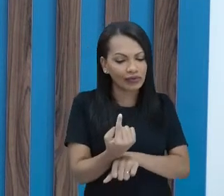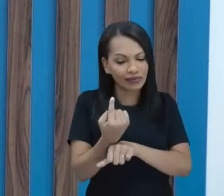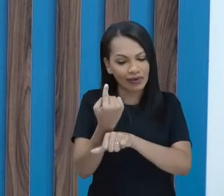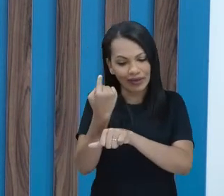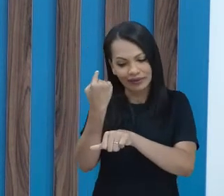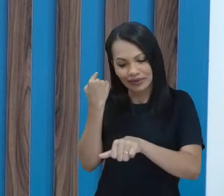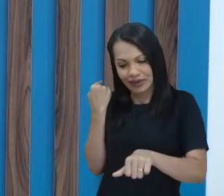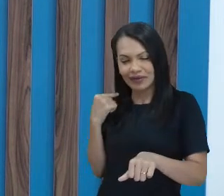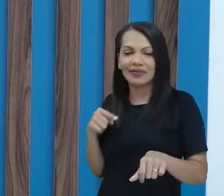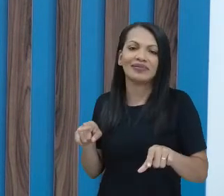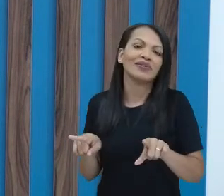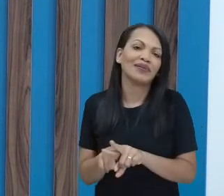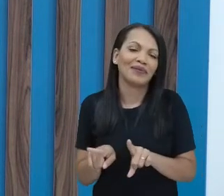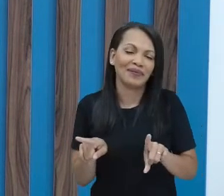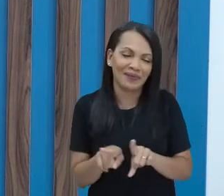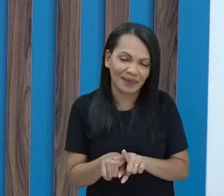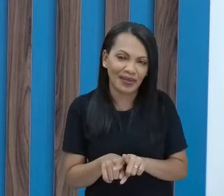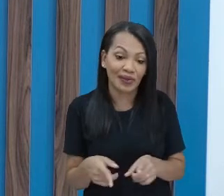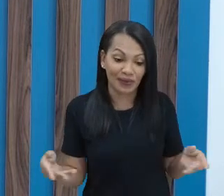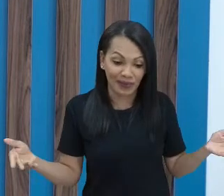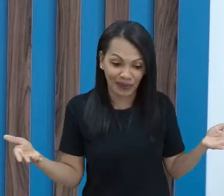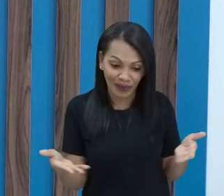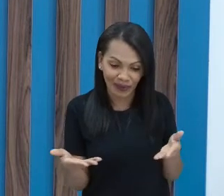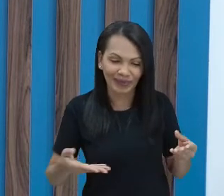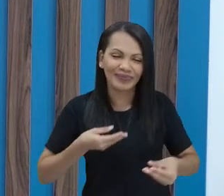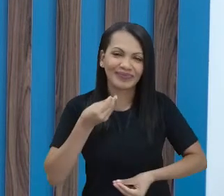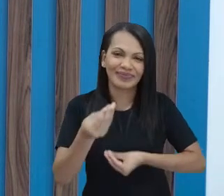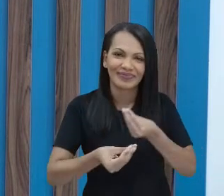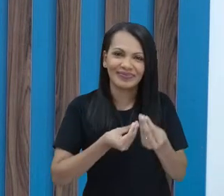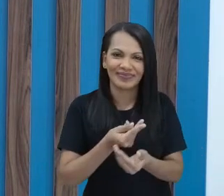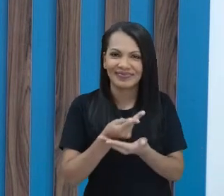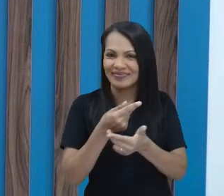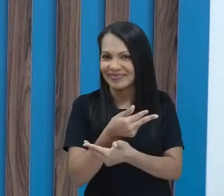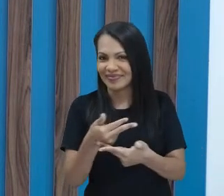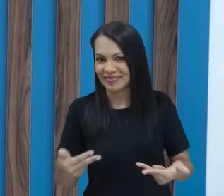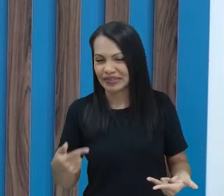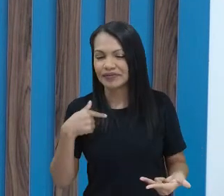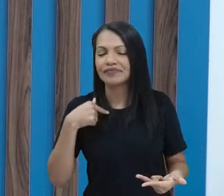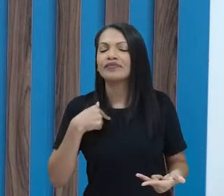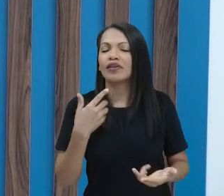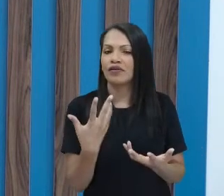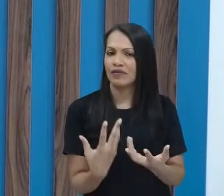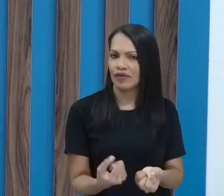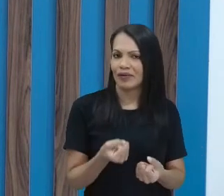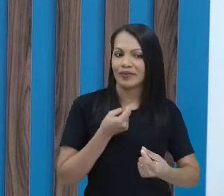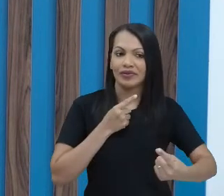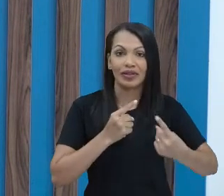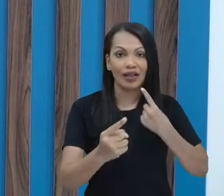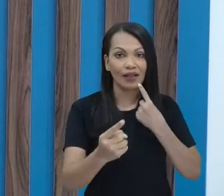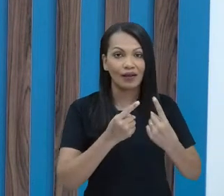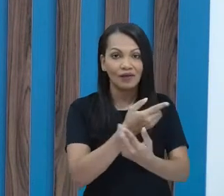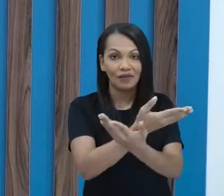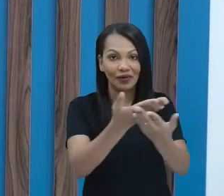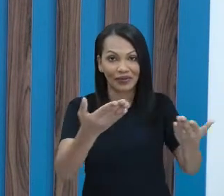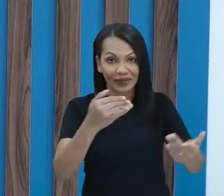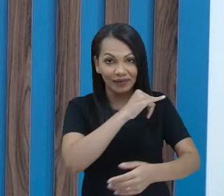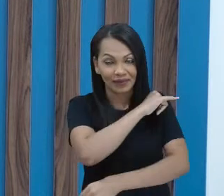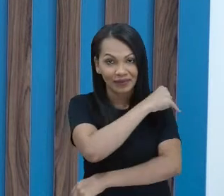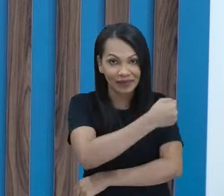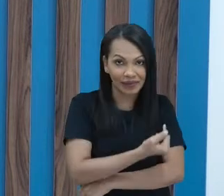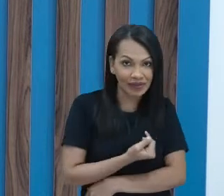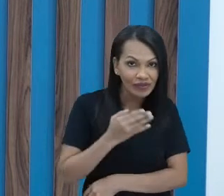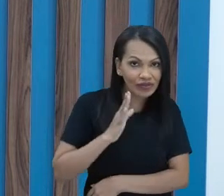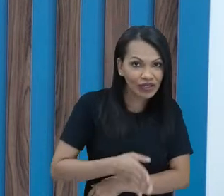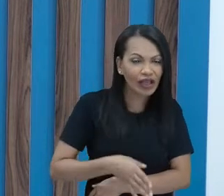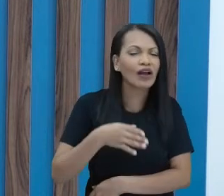passado, também tratam as questões atuais, e a gente está aqui à disposição para dialogar com vocês, pessoal da EJA. Você já